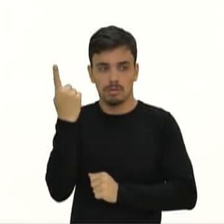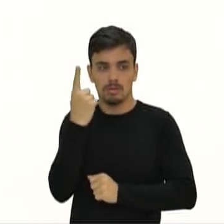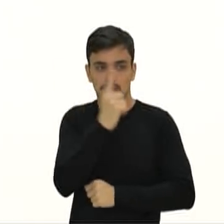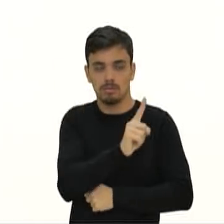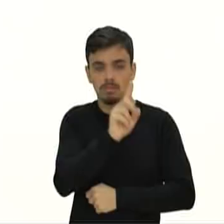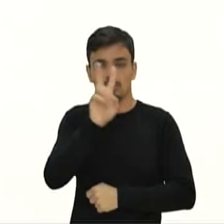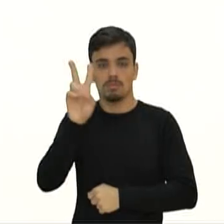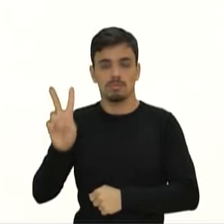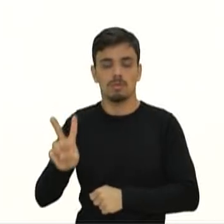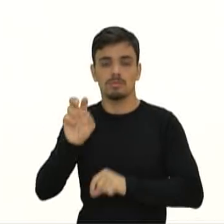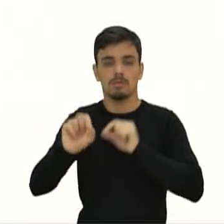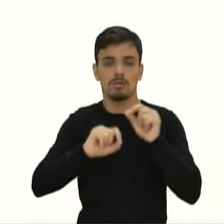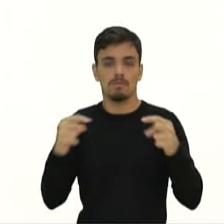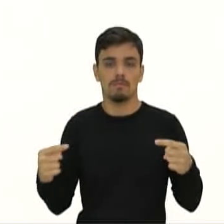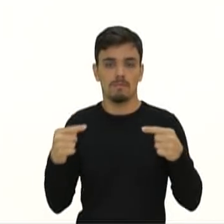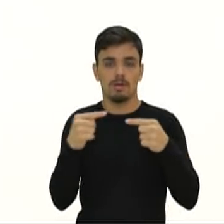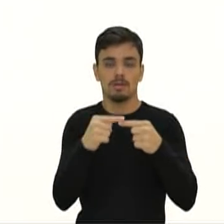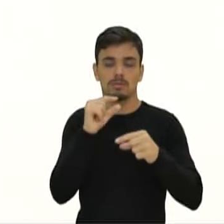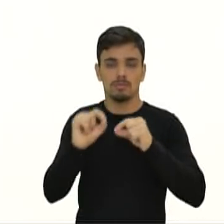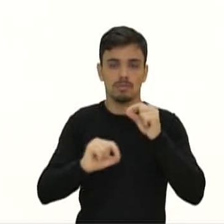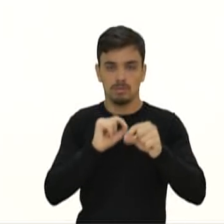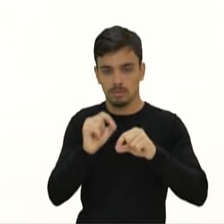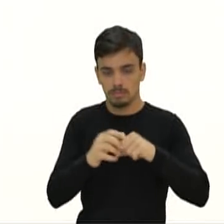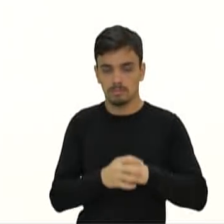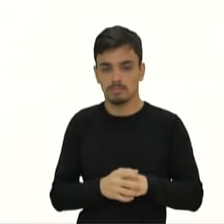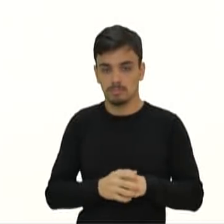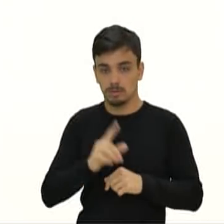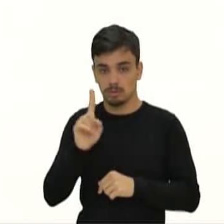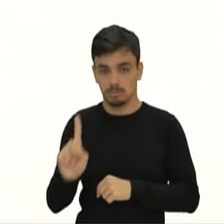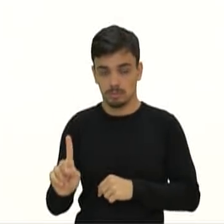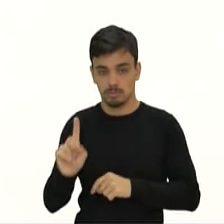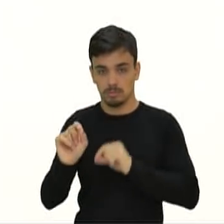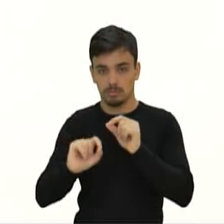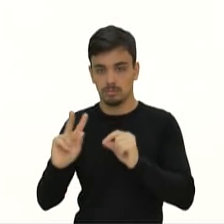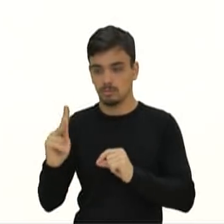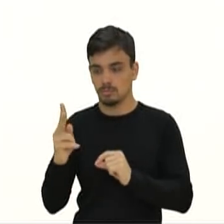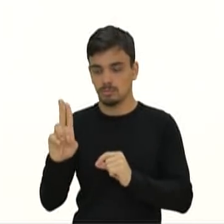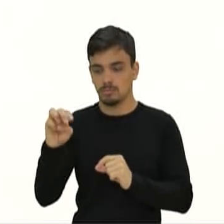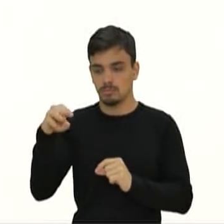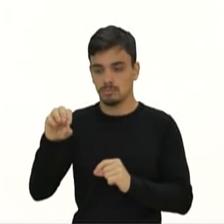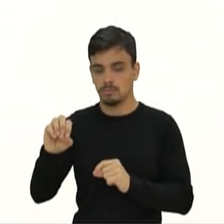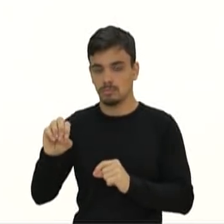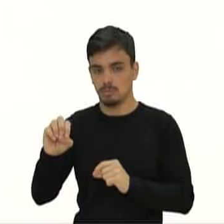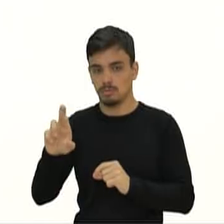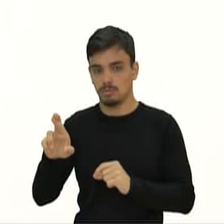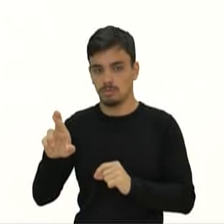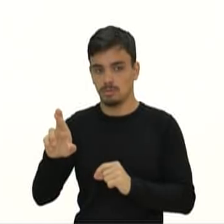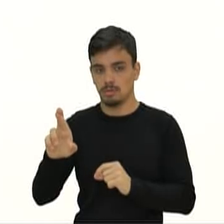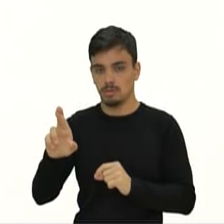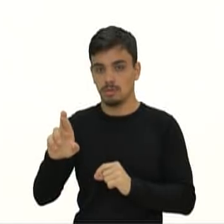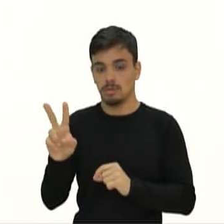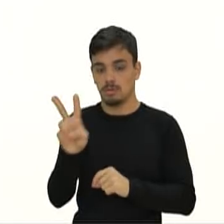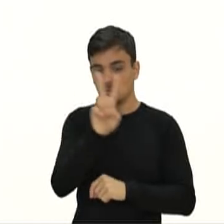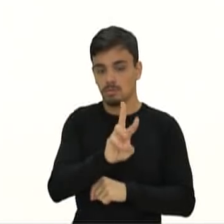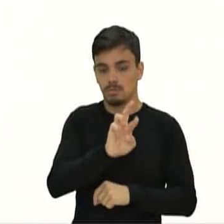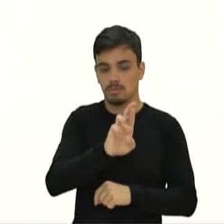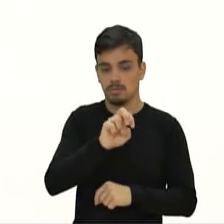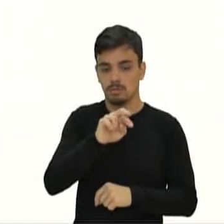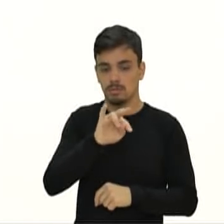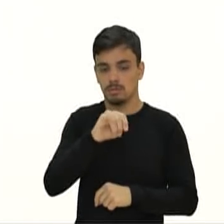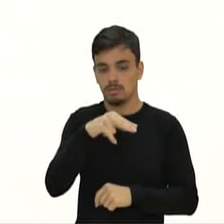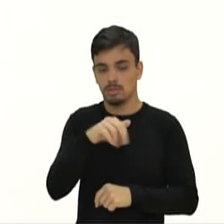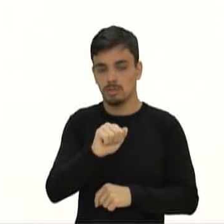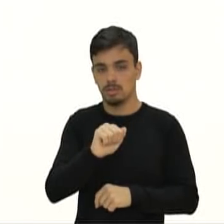2 referem-se a. Então vamos por partes ali. O número 1, o humor vítreo, e o número 2, a retina. Vamos pegar